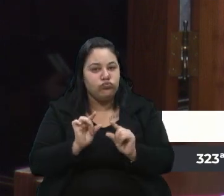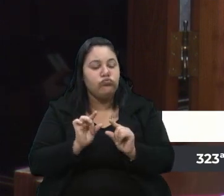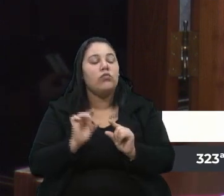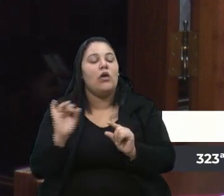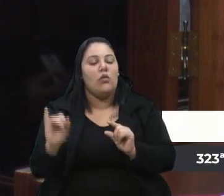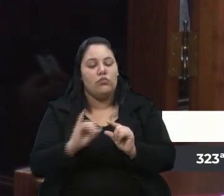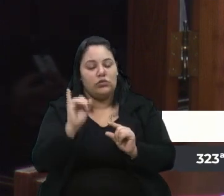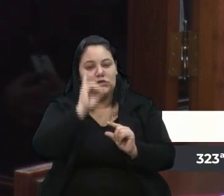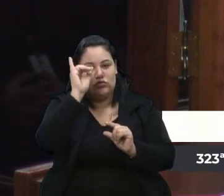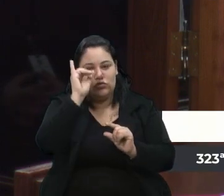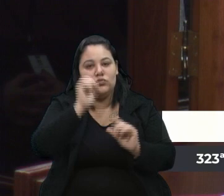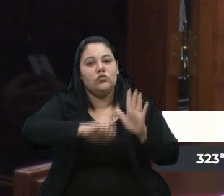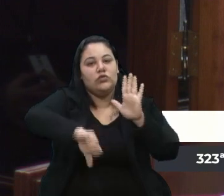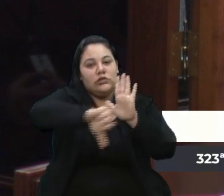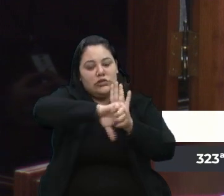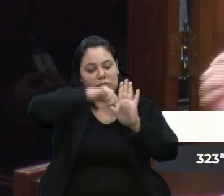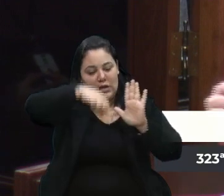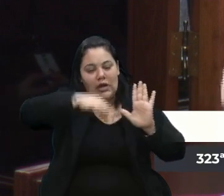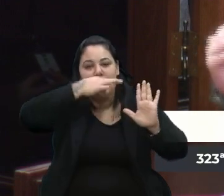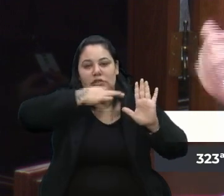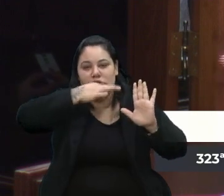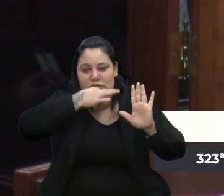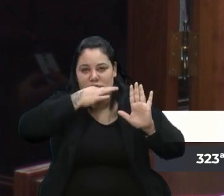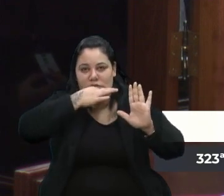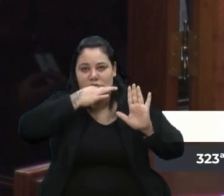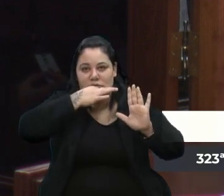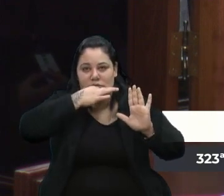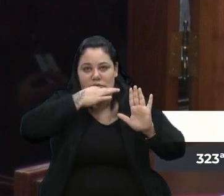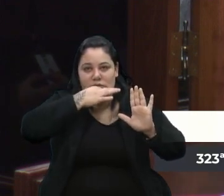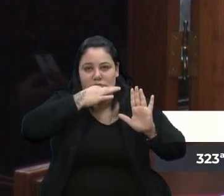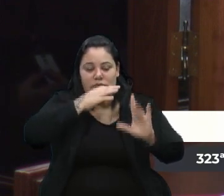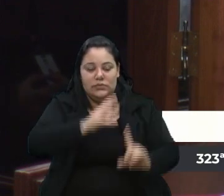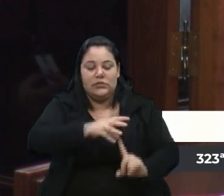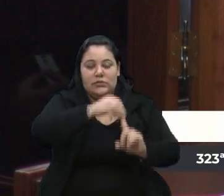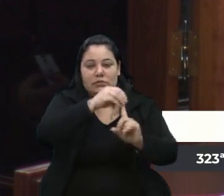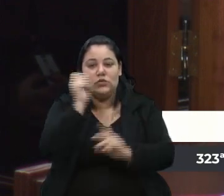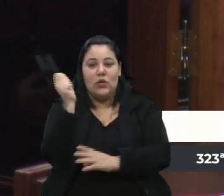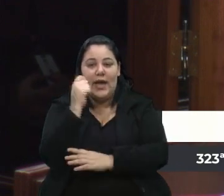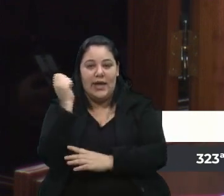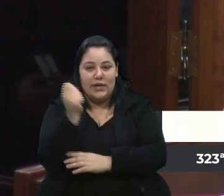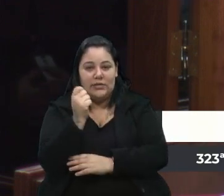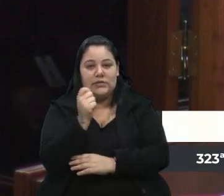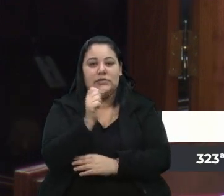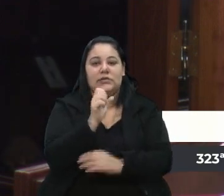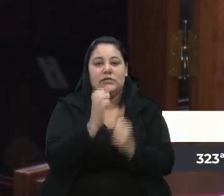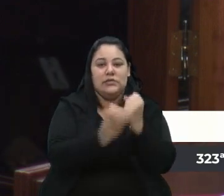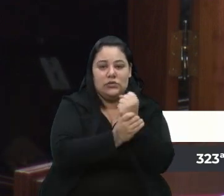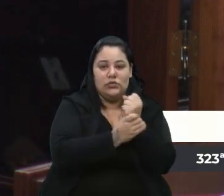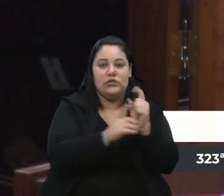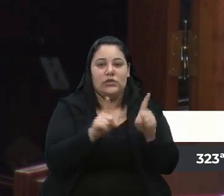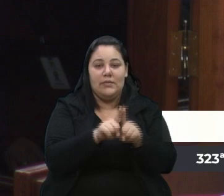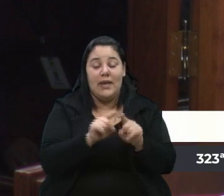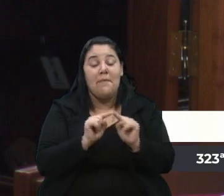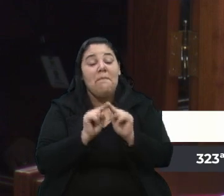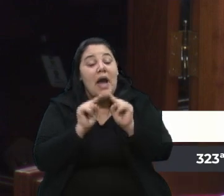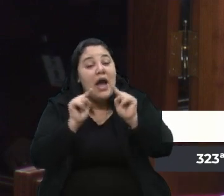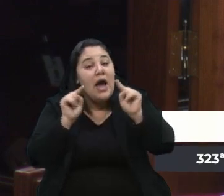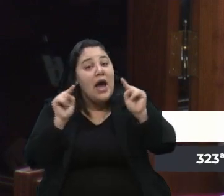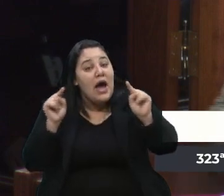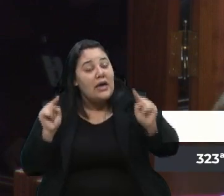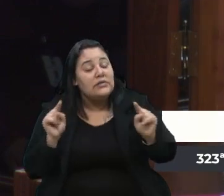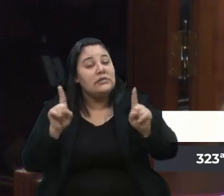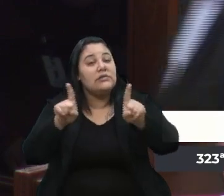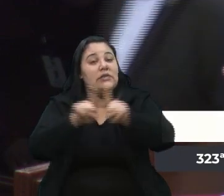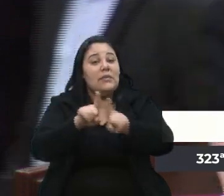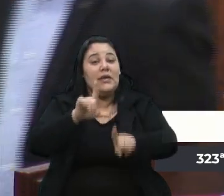nos índices criminais Principalmente aqueles principais do RS seguro Mas por outro lado Nós também